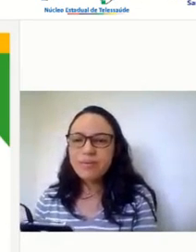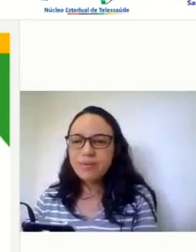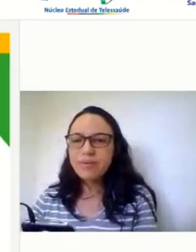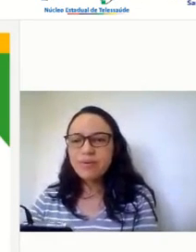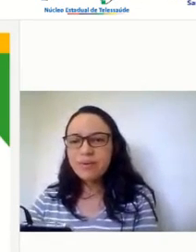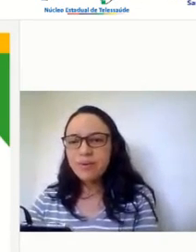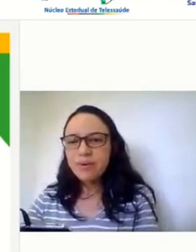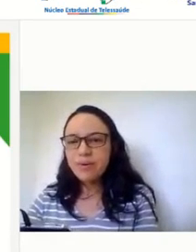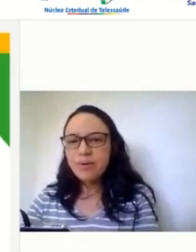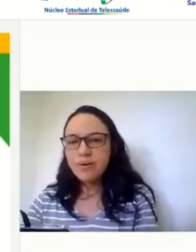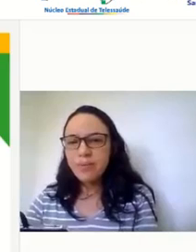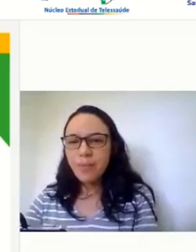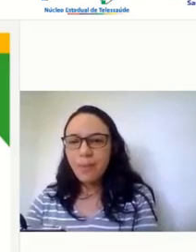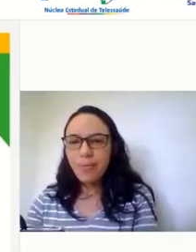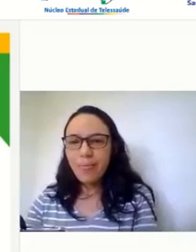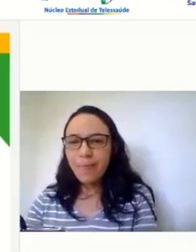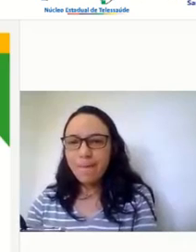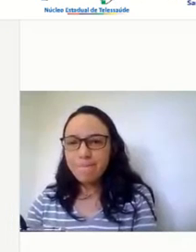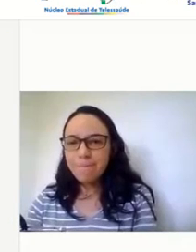e aí